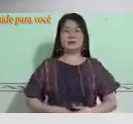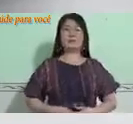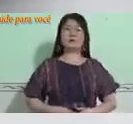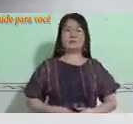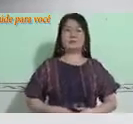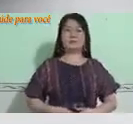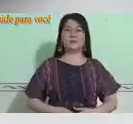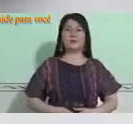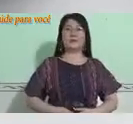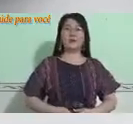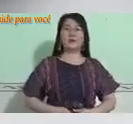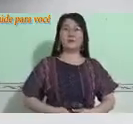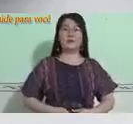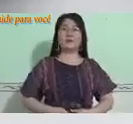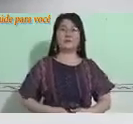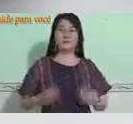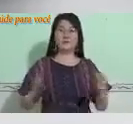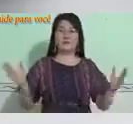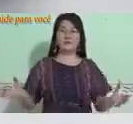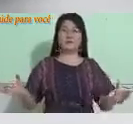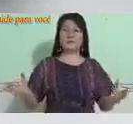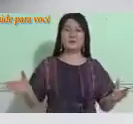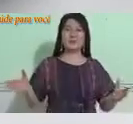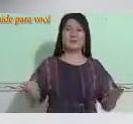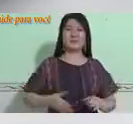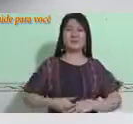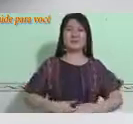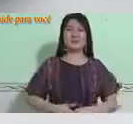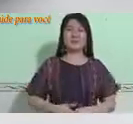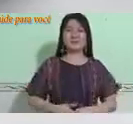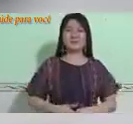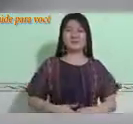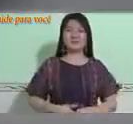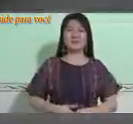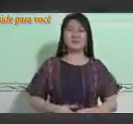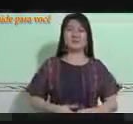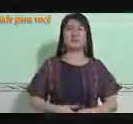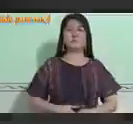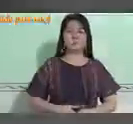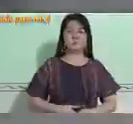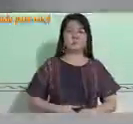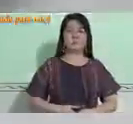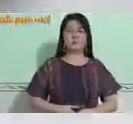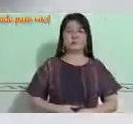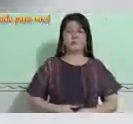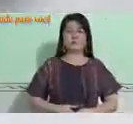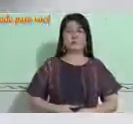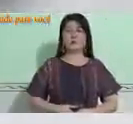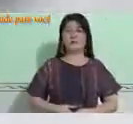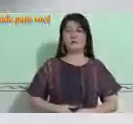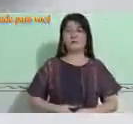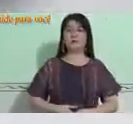O tratamento da catapora é feito com o objetivo de aliviar os sintomas, vírgula, podendo ser recomendado pelo pediatra ou uso